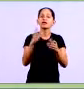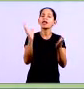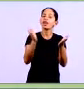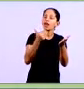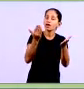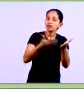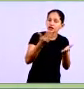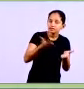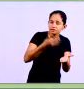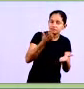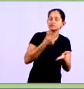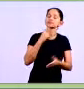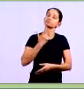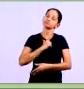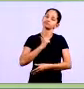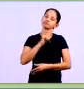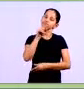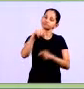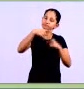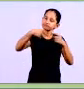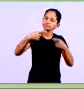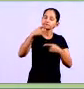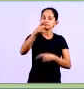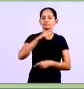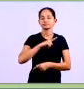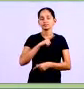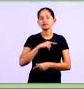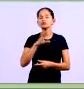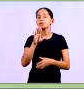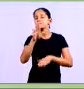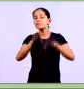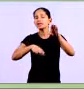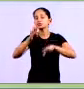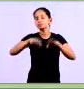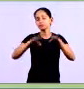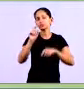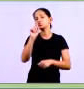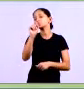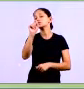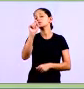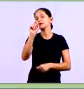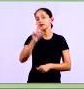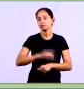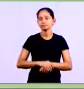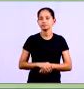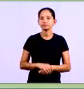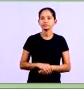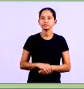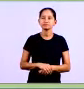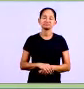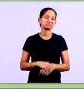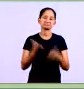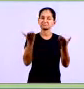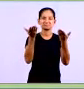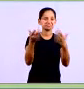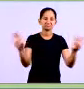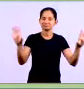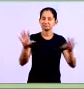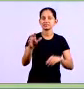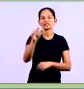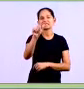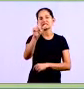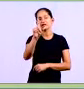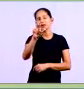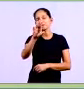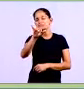Eu vou dar uma pincelada aqui de coragem. Esse regime para mim não existe. Os